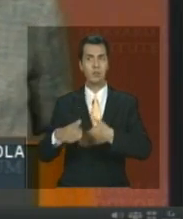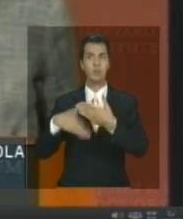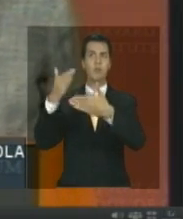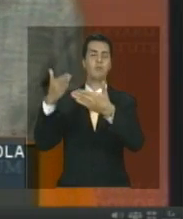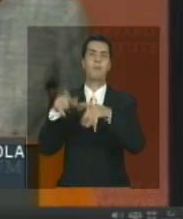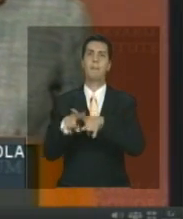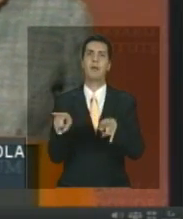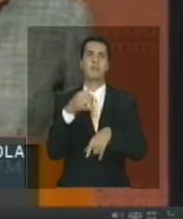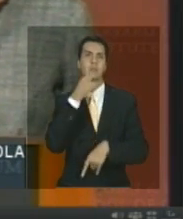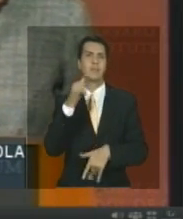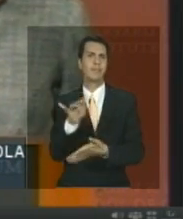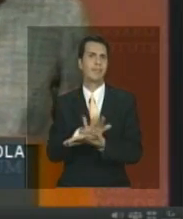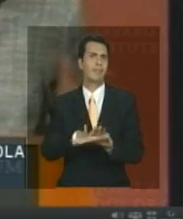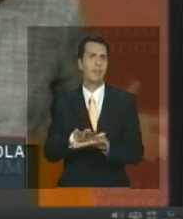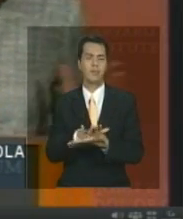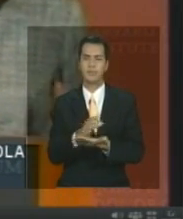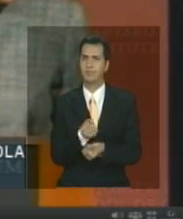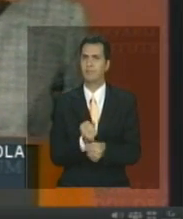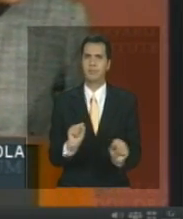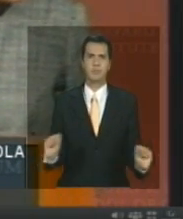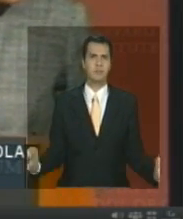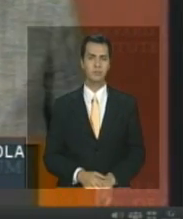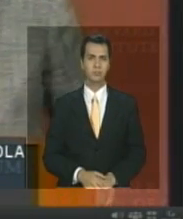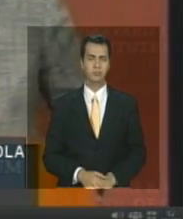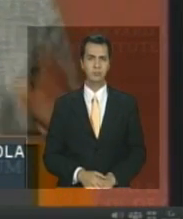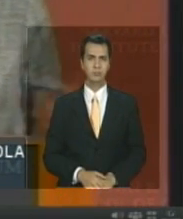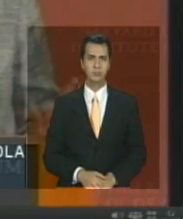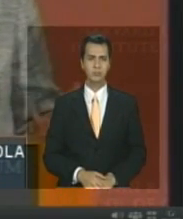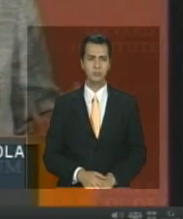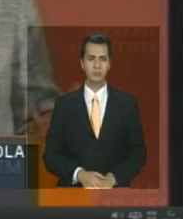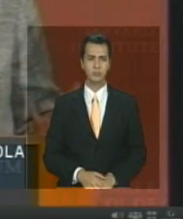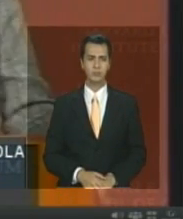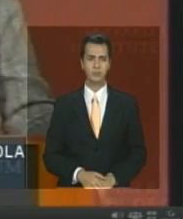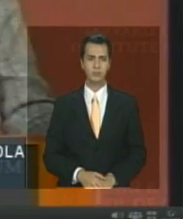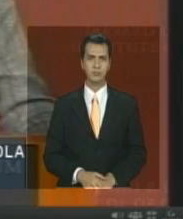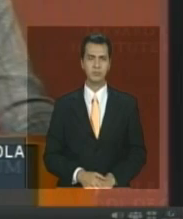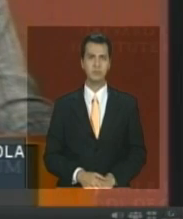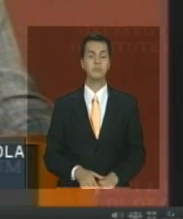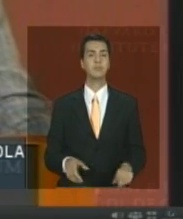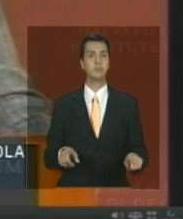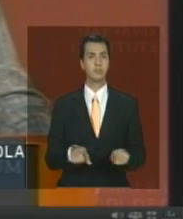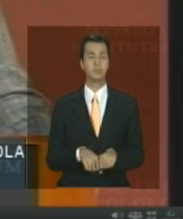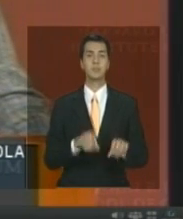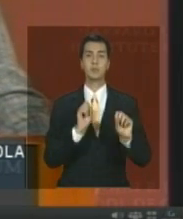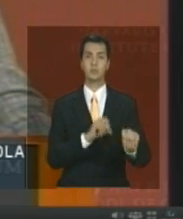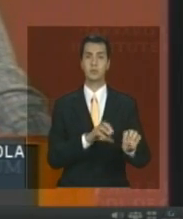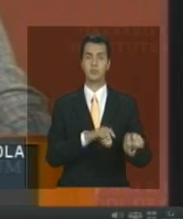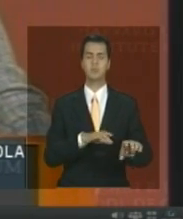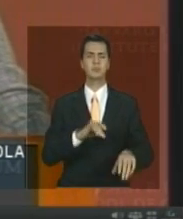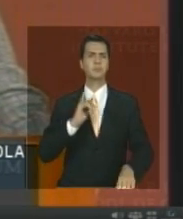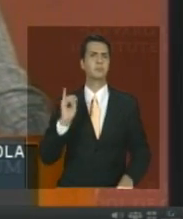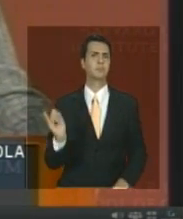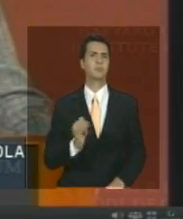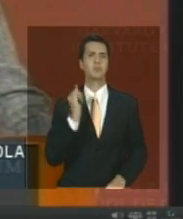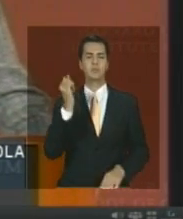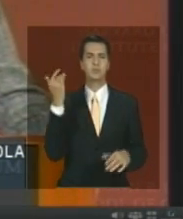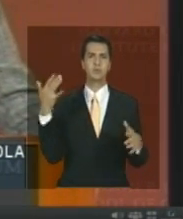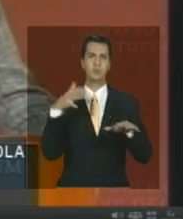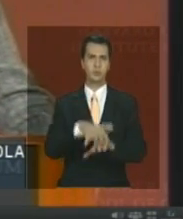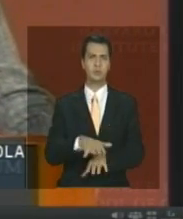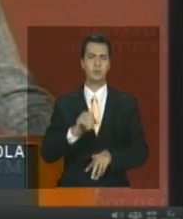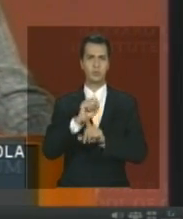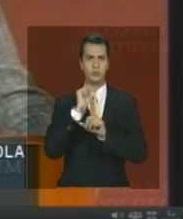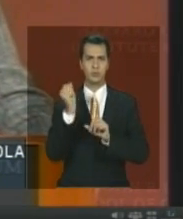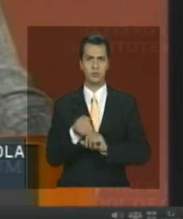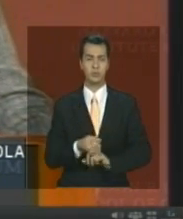acesso aos bens da civilização. Chave principal alavanca da inclusão social. E